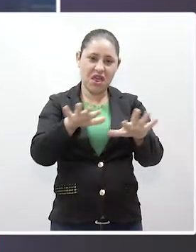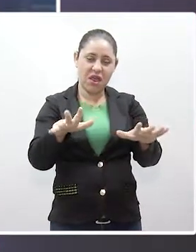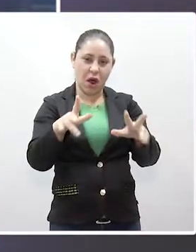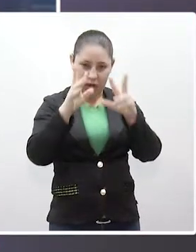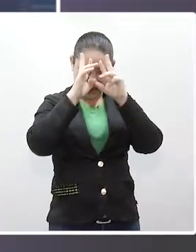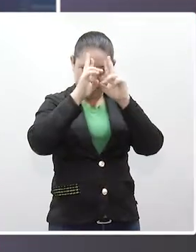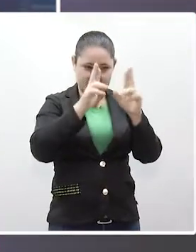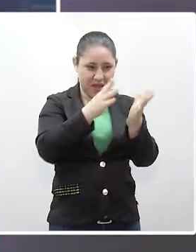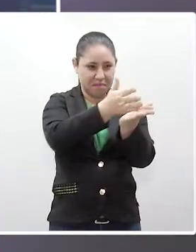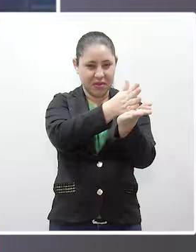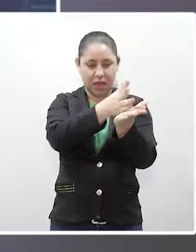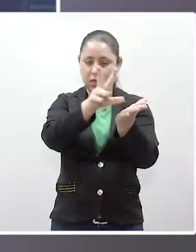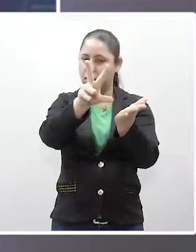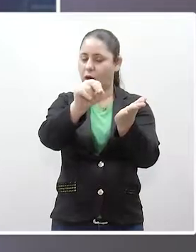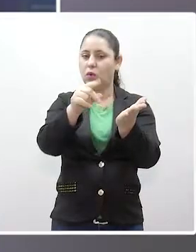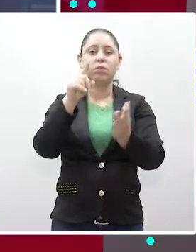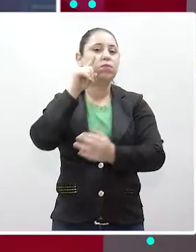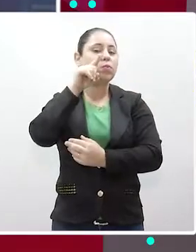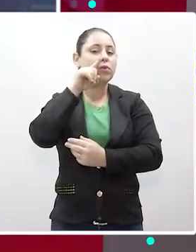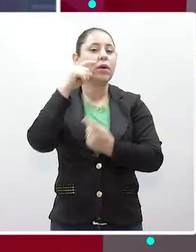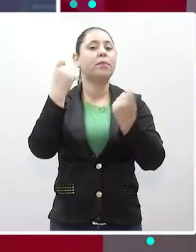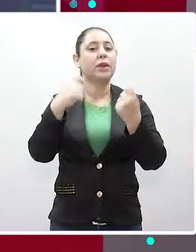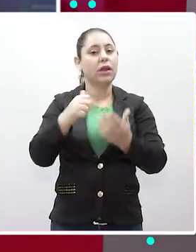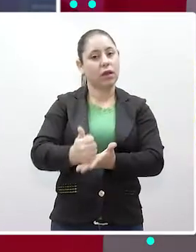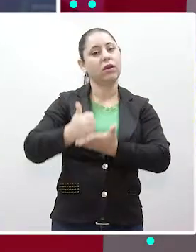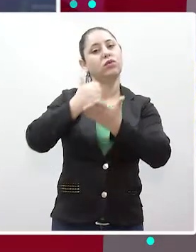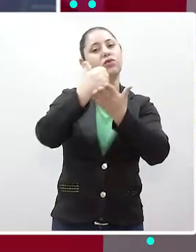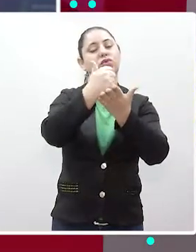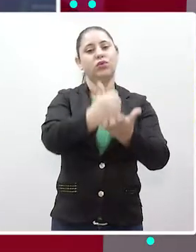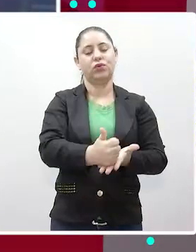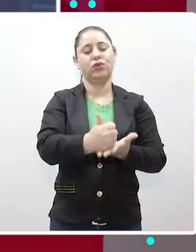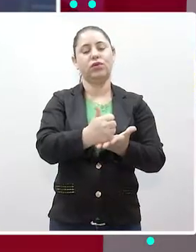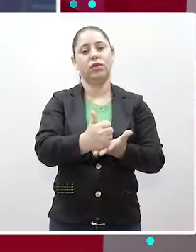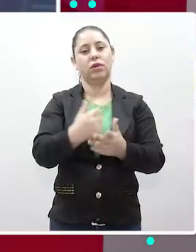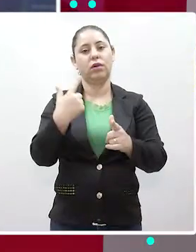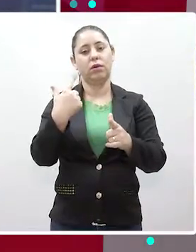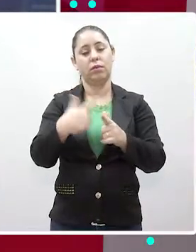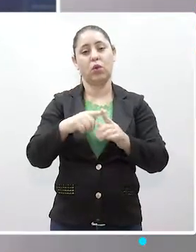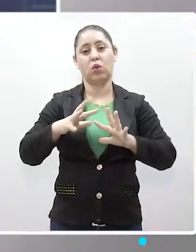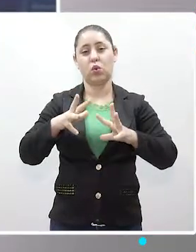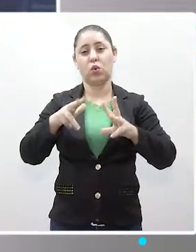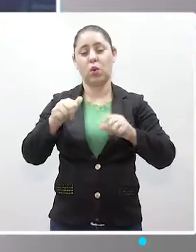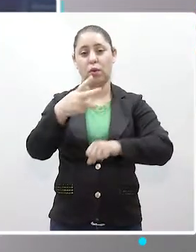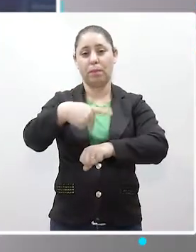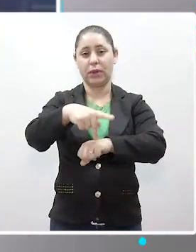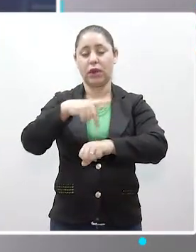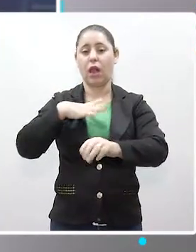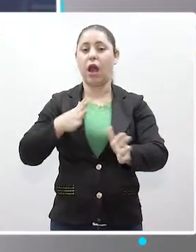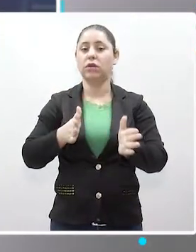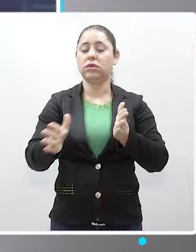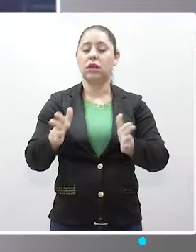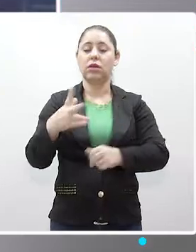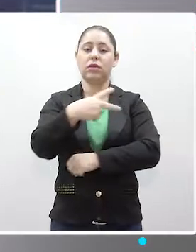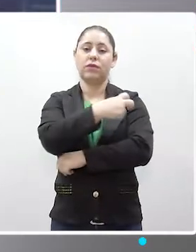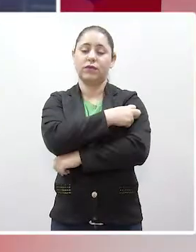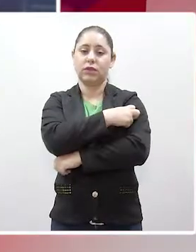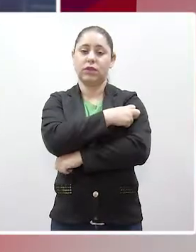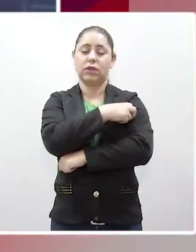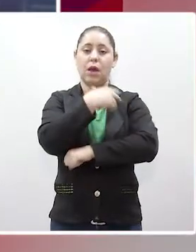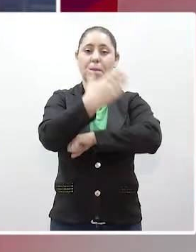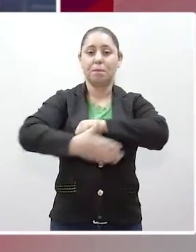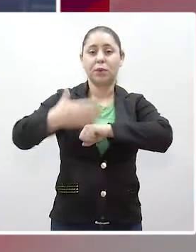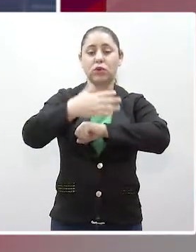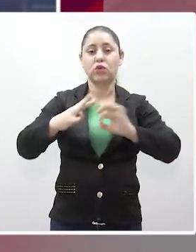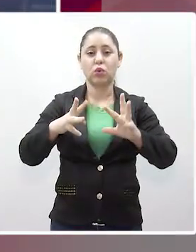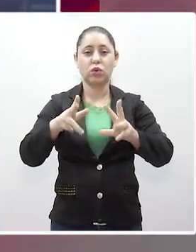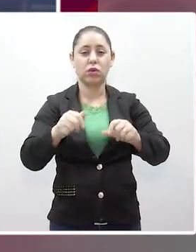ricos, querem retomar de modo sustentável, eles também têm que ajudar a que todos os países tenham acesso às vacinas e aos mecanismos de